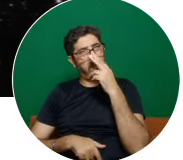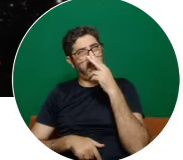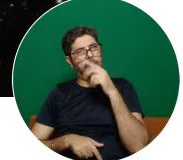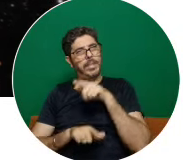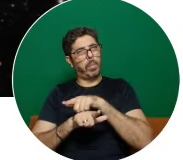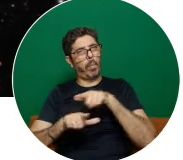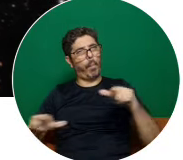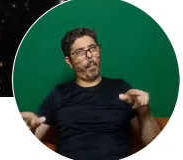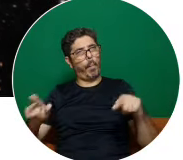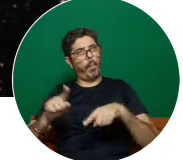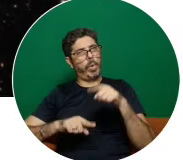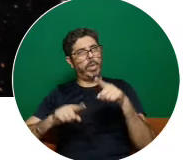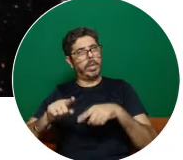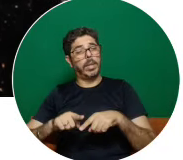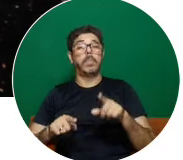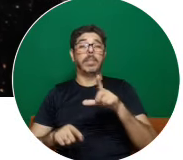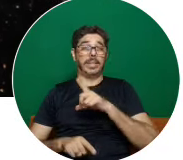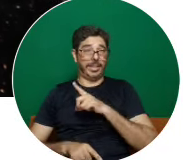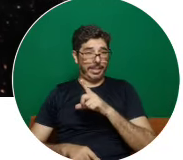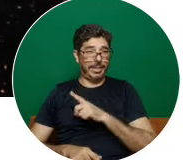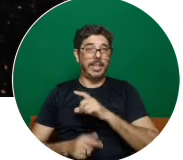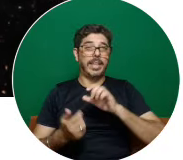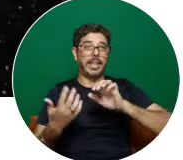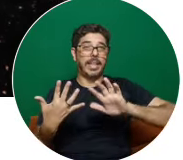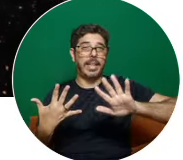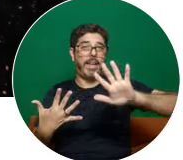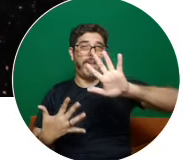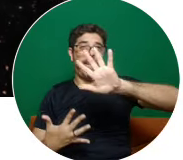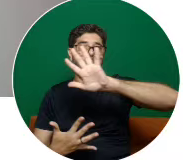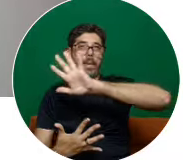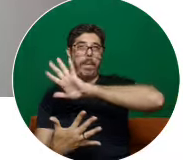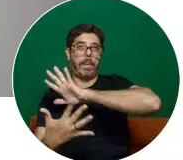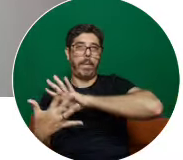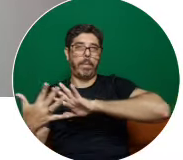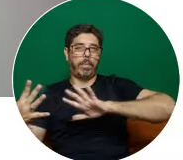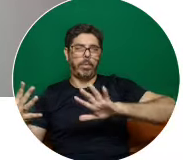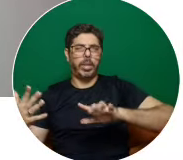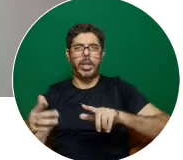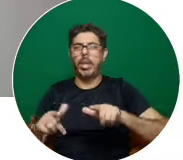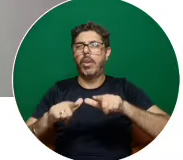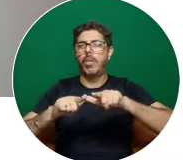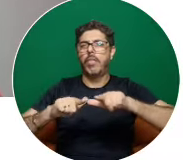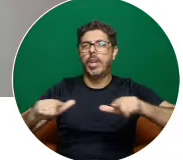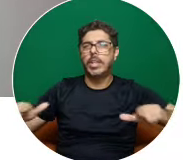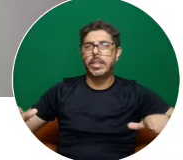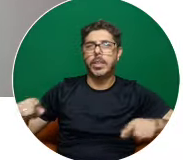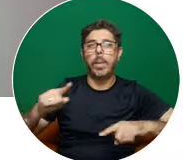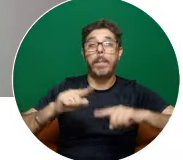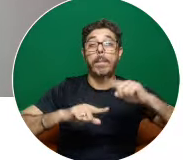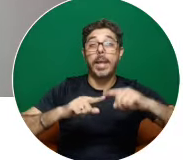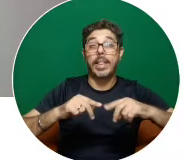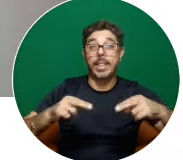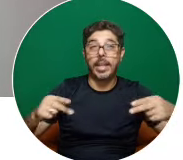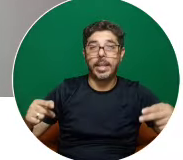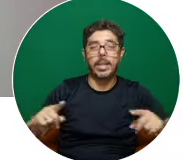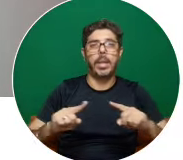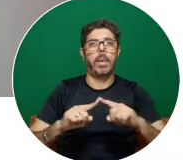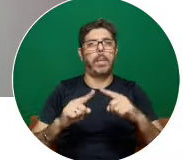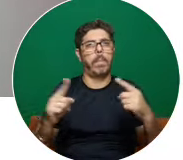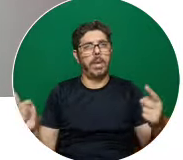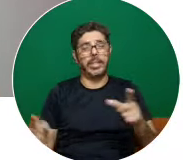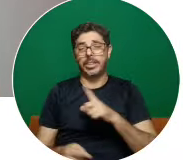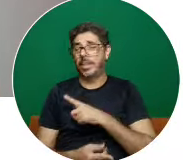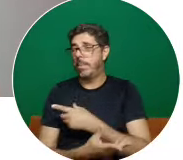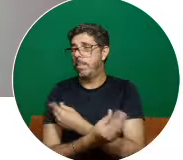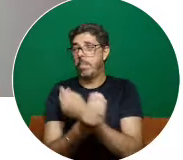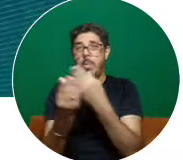elétricos e, portanto, ter energia. Então, o espaço vazio é vazio apenas de matéria, pois na verdade ele está